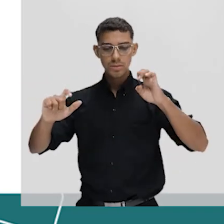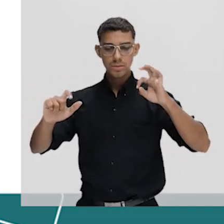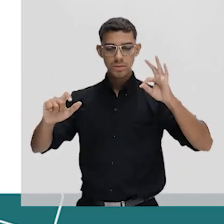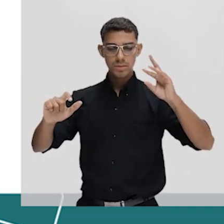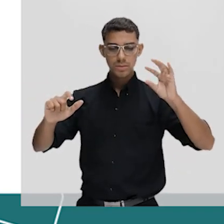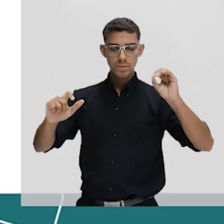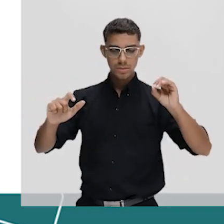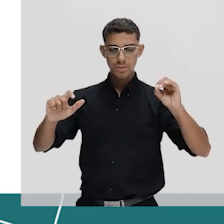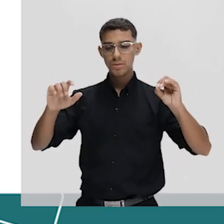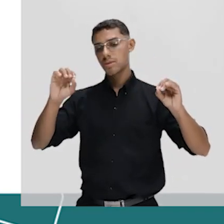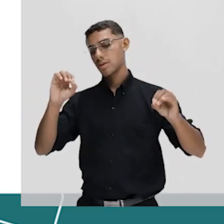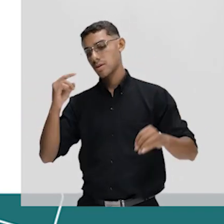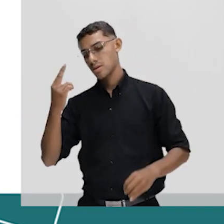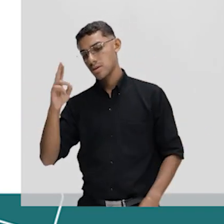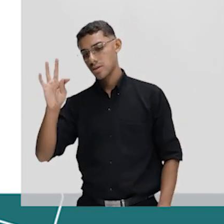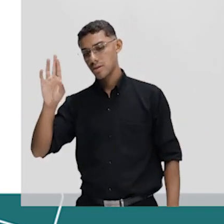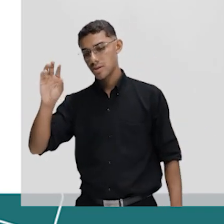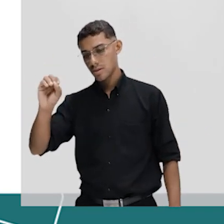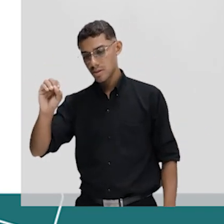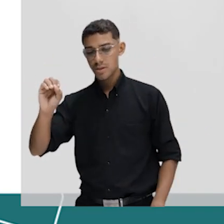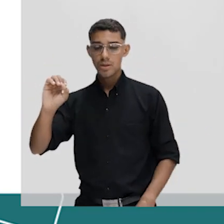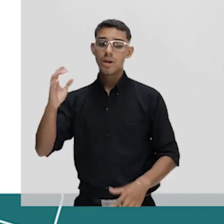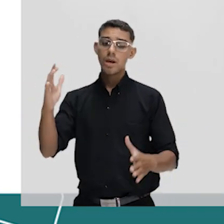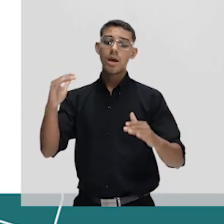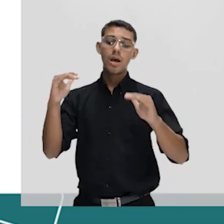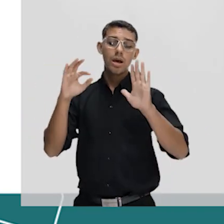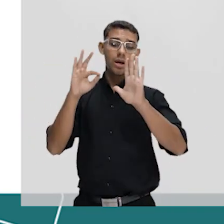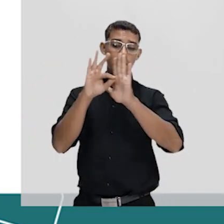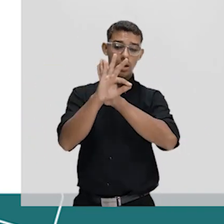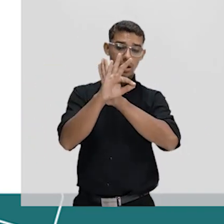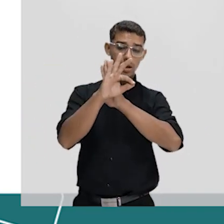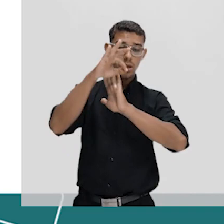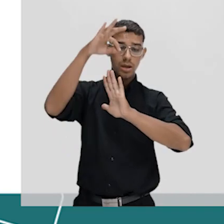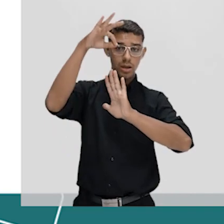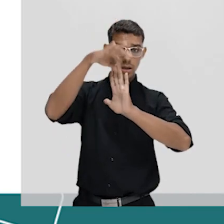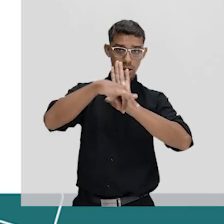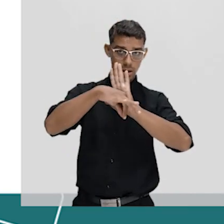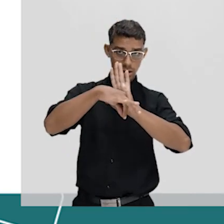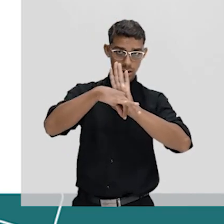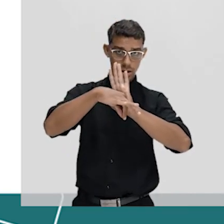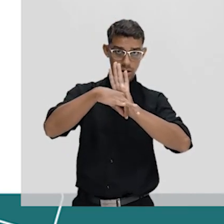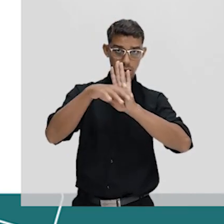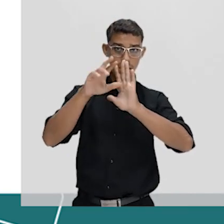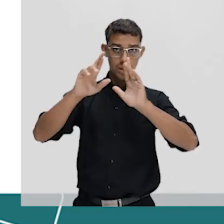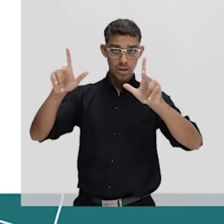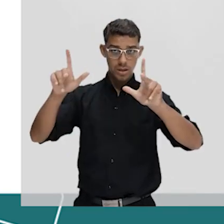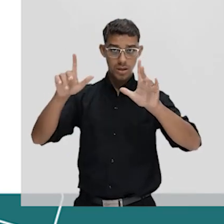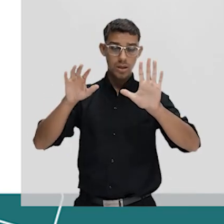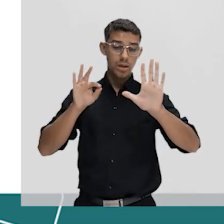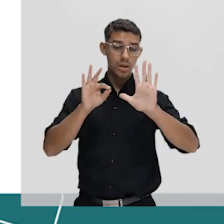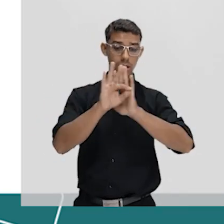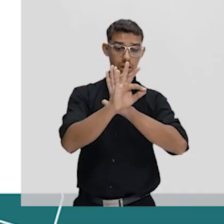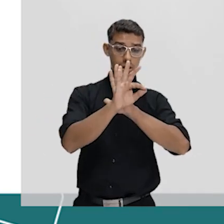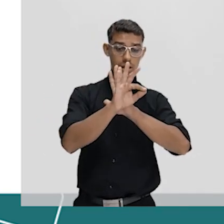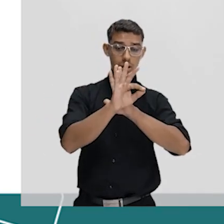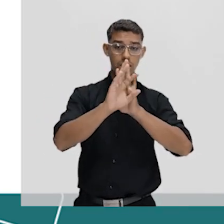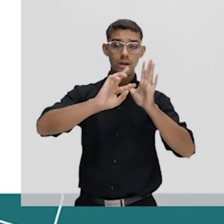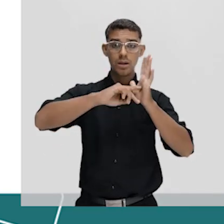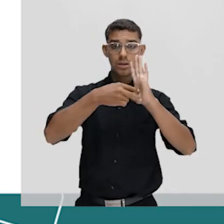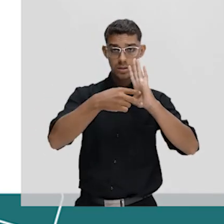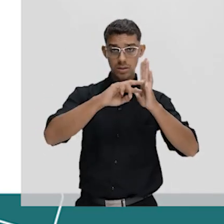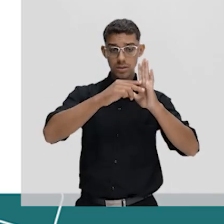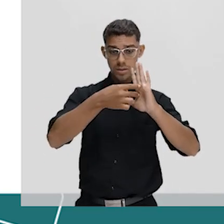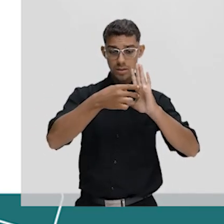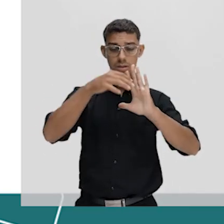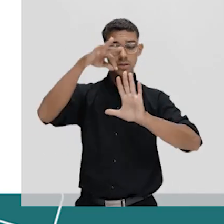mesmo numa questão de coesão, né? Vocês sabem aí a diferença entre coesão e coerência, né? Coerência relacionada a sentido, coesão